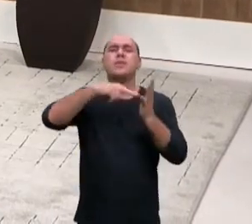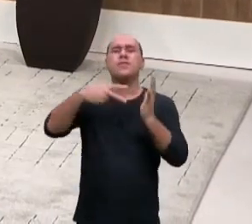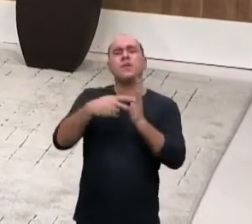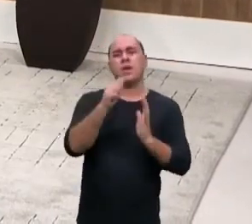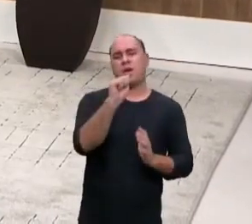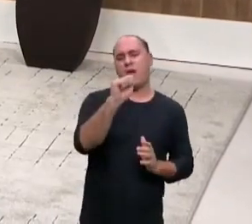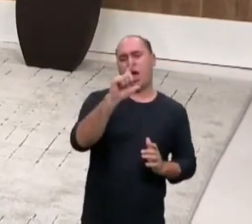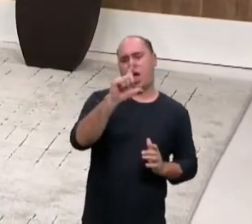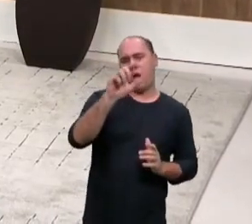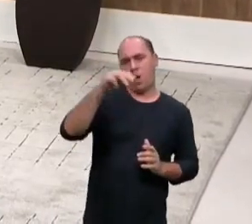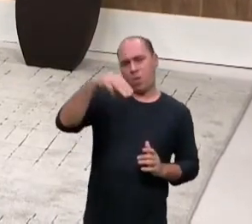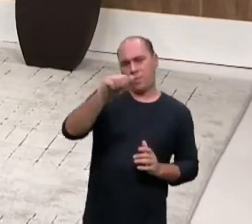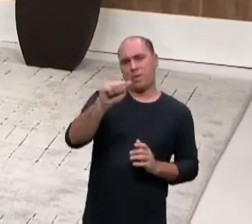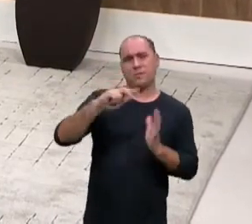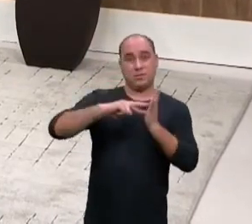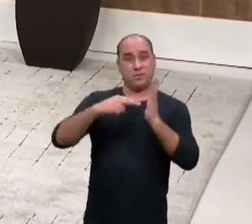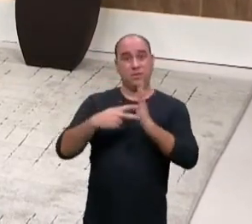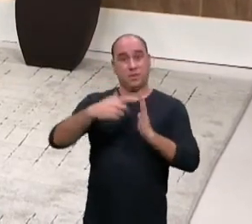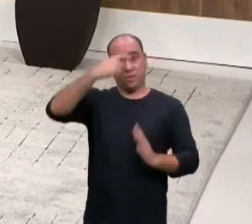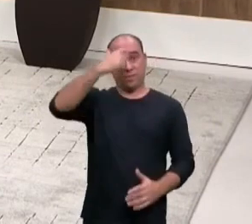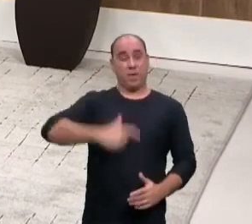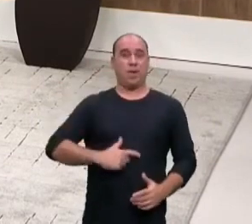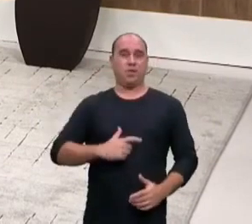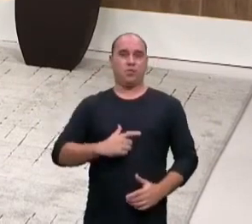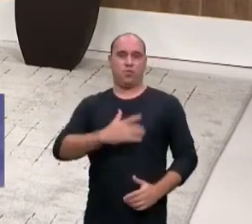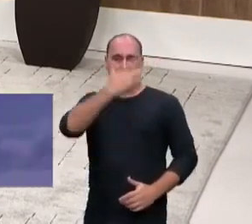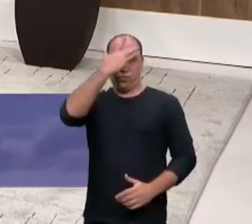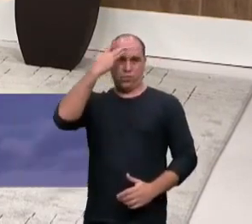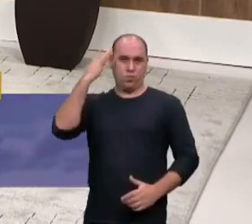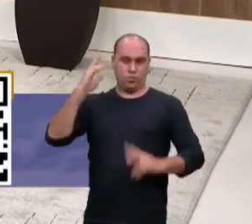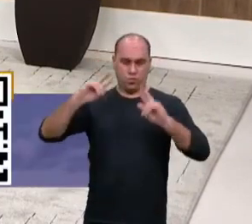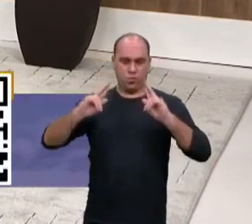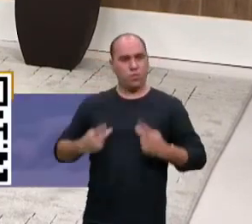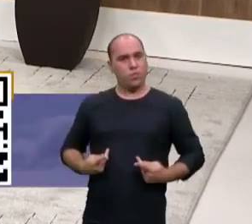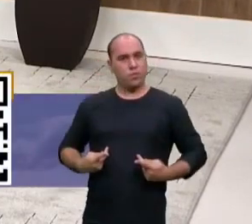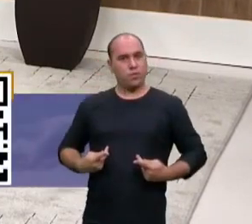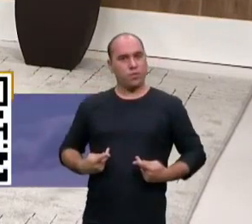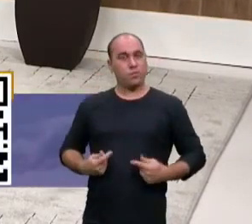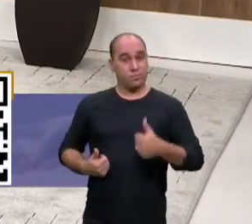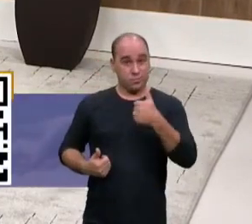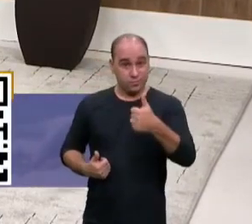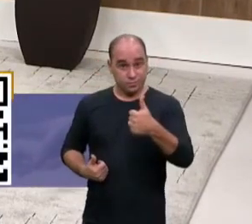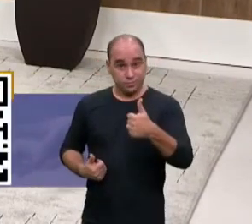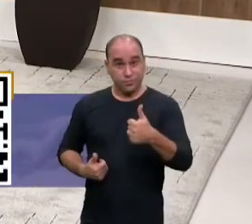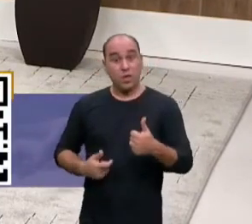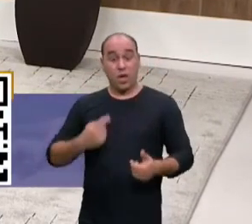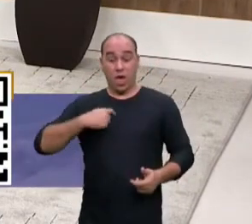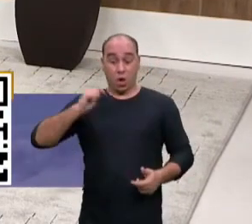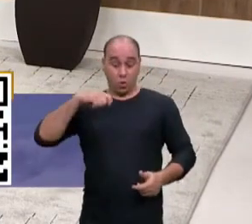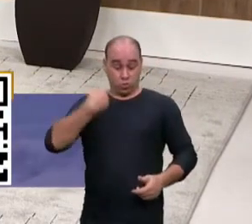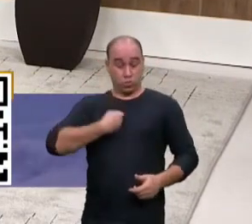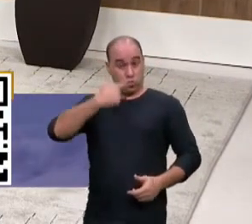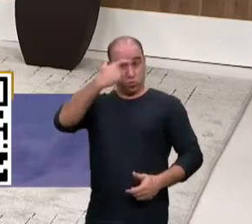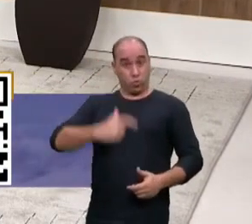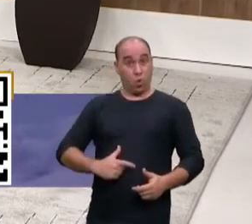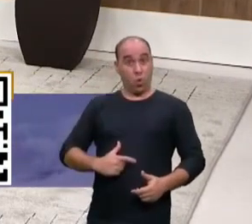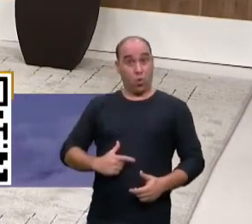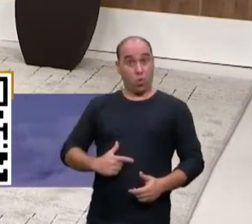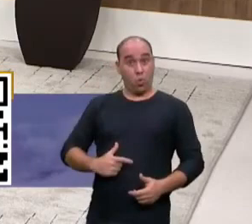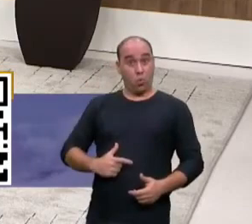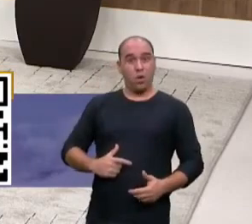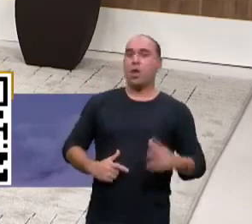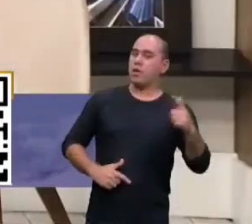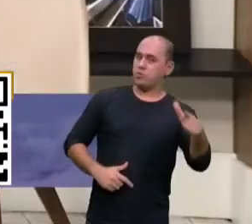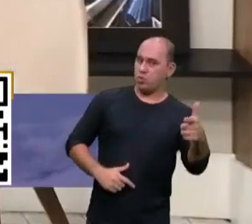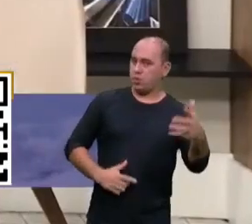alma vivente instalado isso talvez o homem é uma alma o homem não tem uma alma você é uma alma Você não tem uma alma